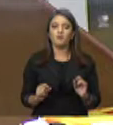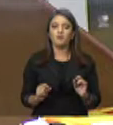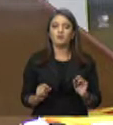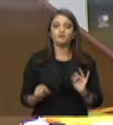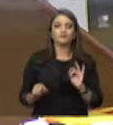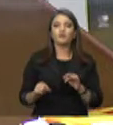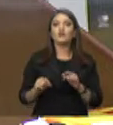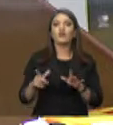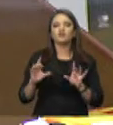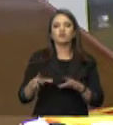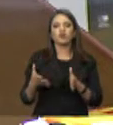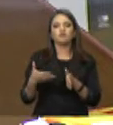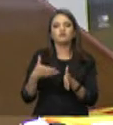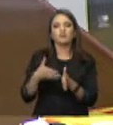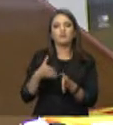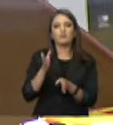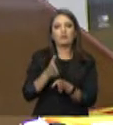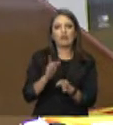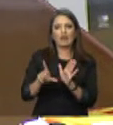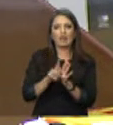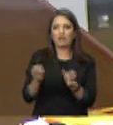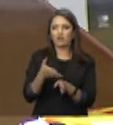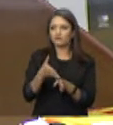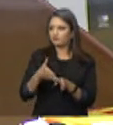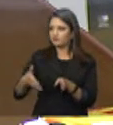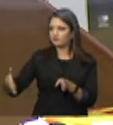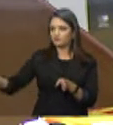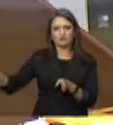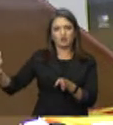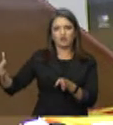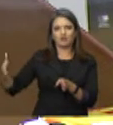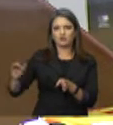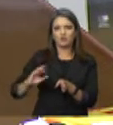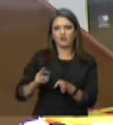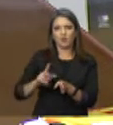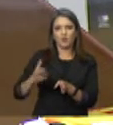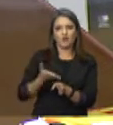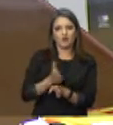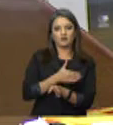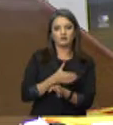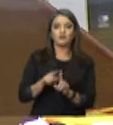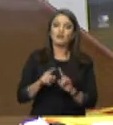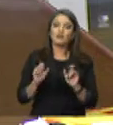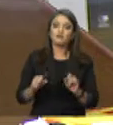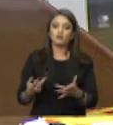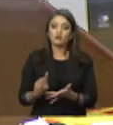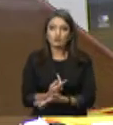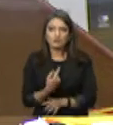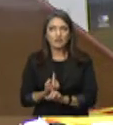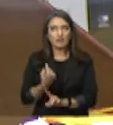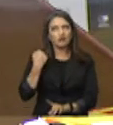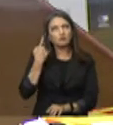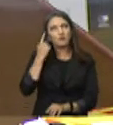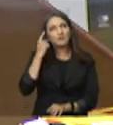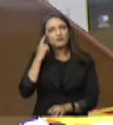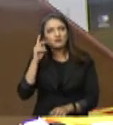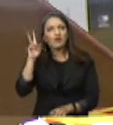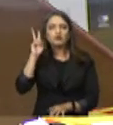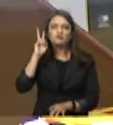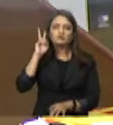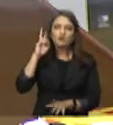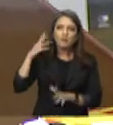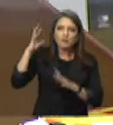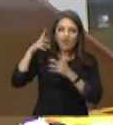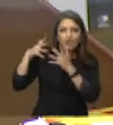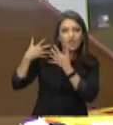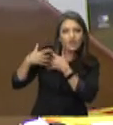e o presente para o futuro embora para aplicação da Norma seja necessário o regresso mental ao passado para reconhecer qual a